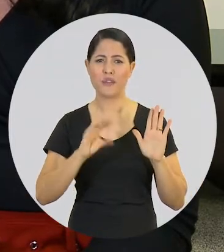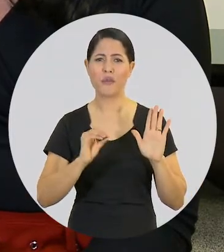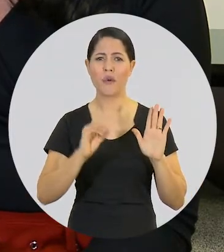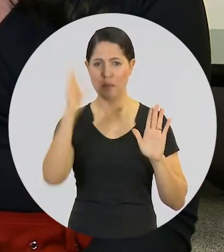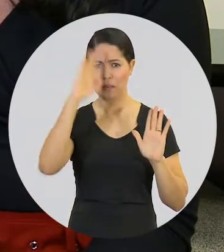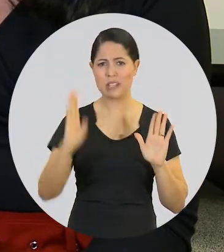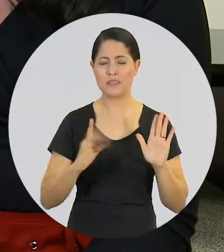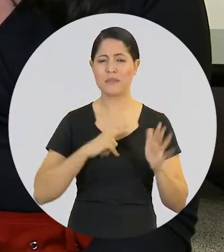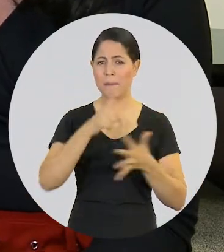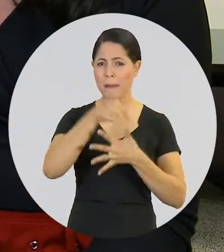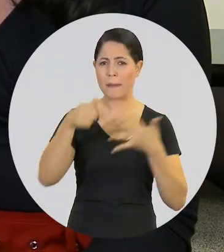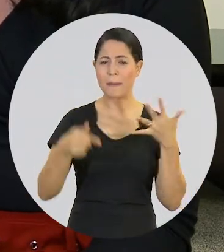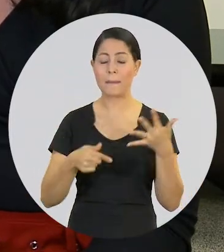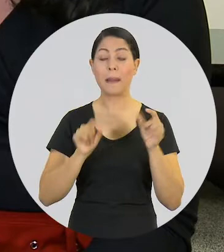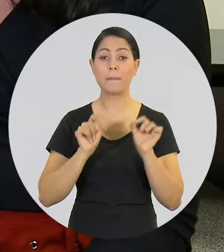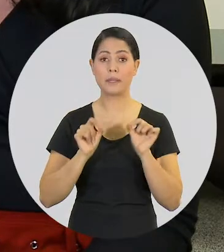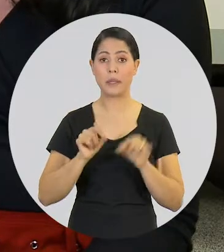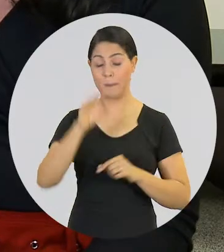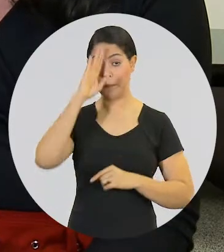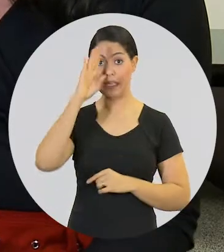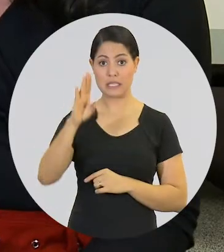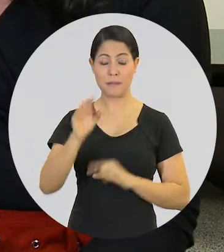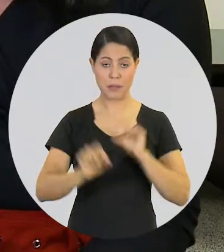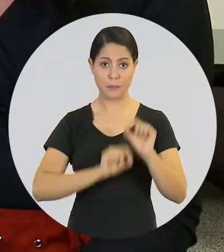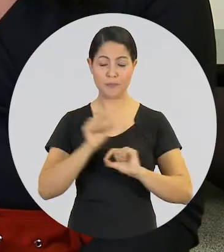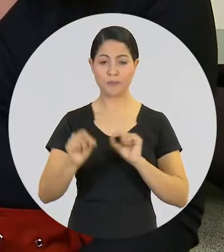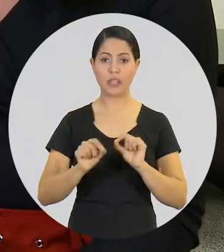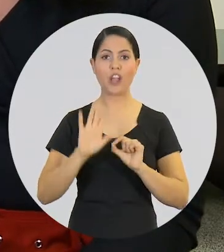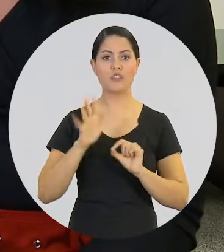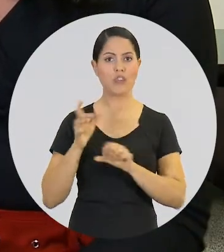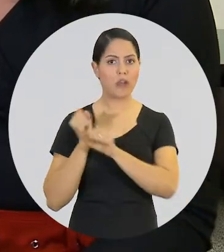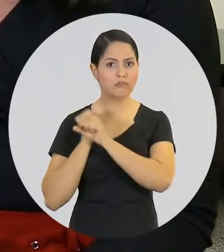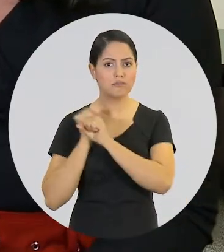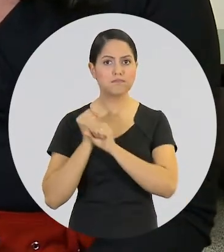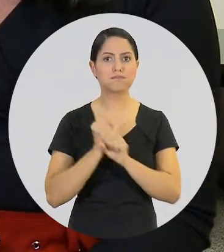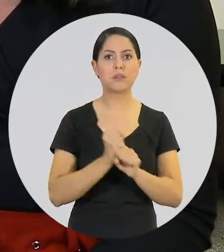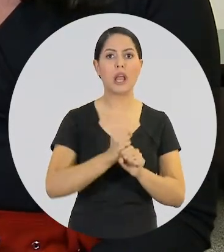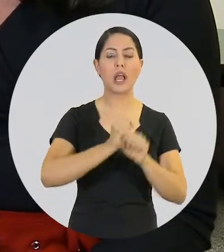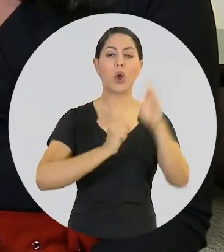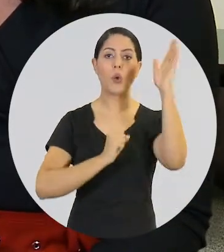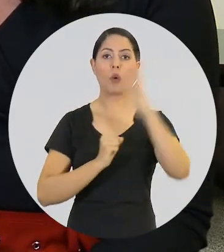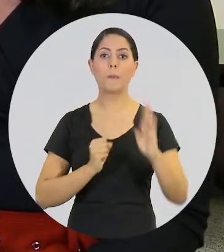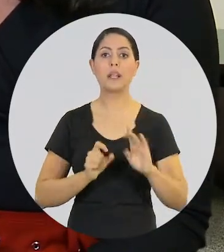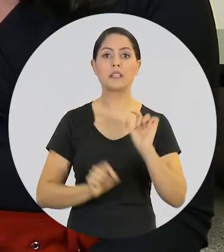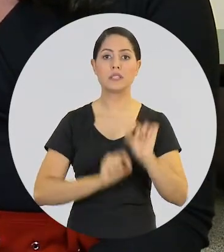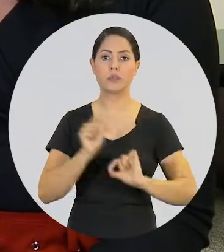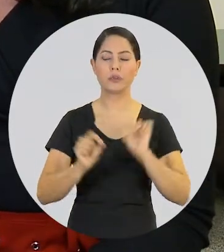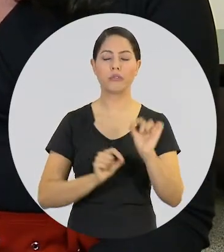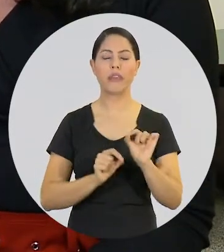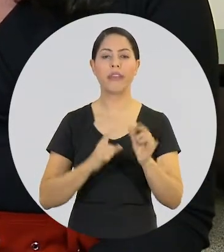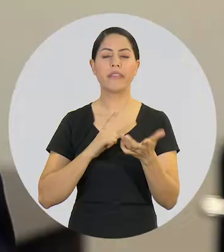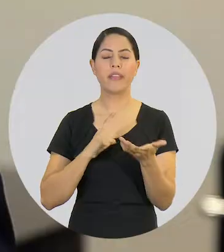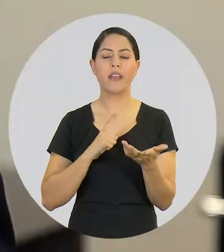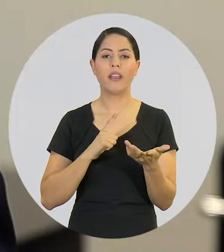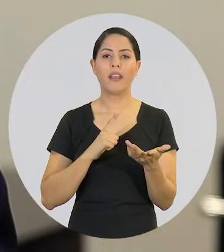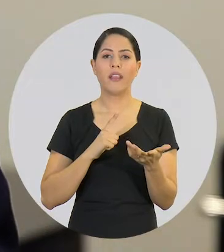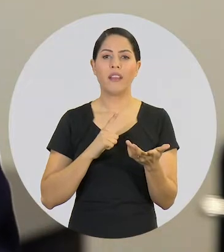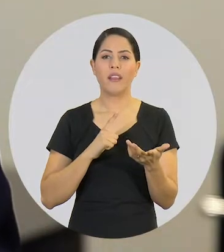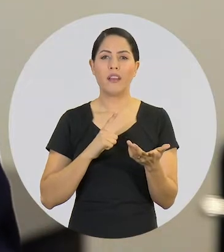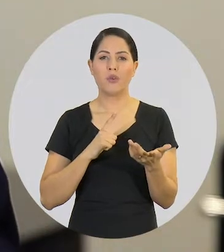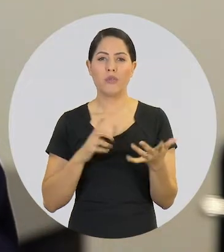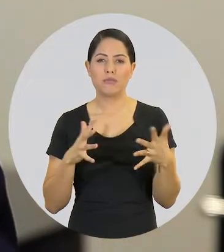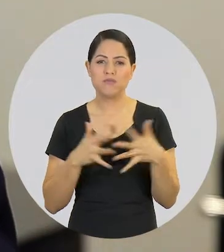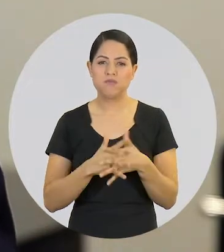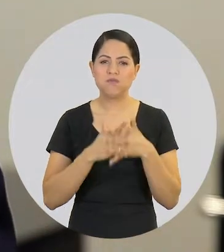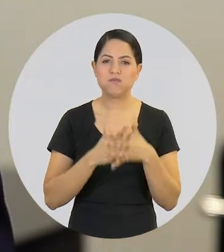uma série de fatores, mas o principal deles é que nós vemos que nos últimos anos o Brasil tem tido uma